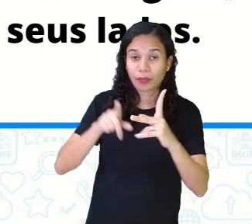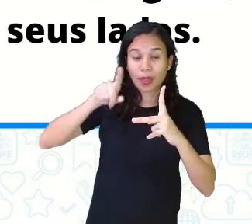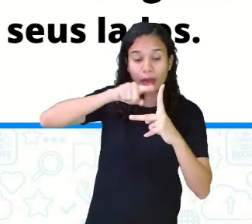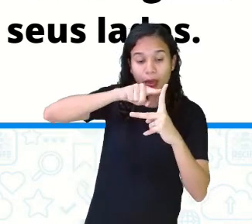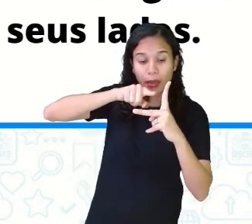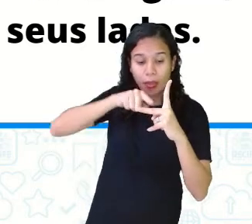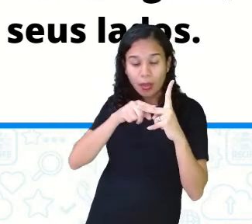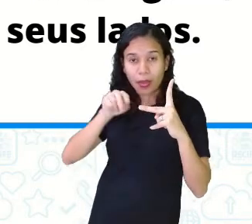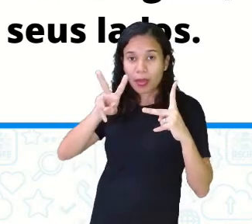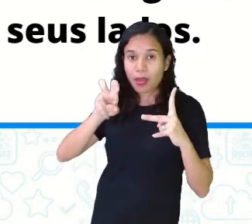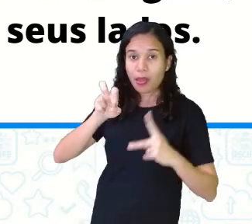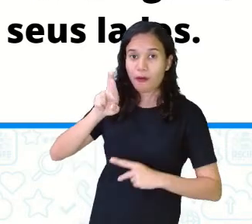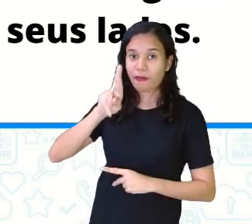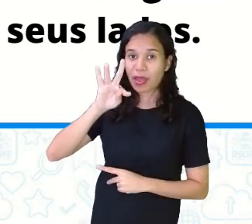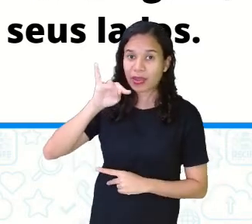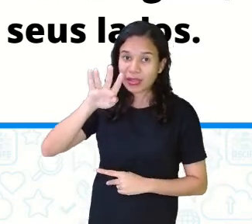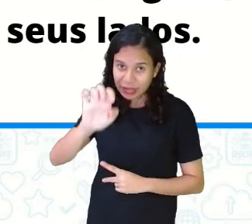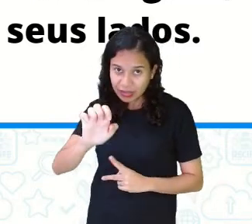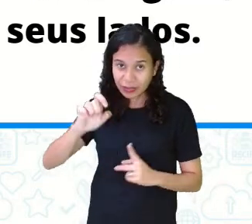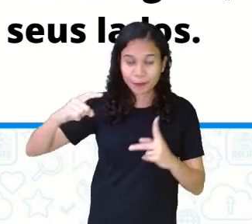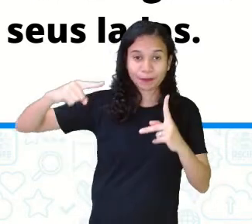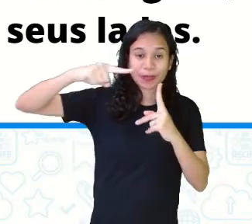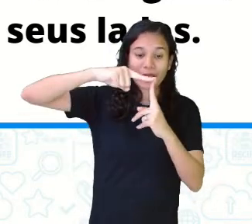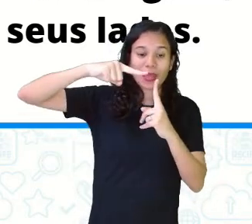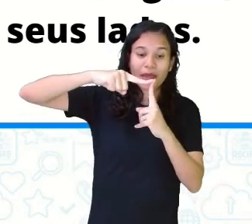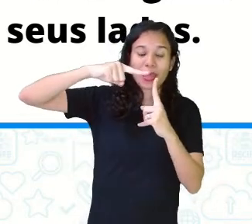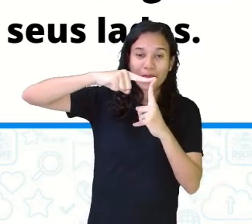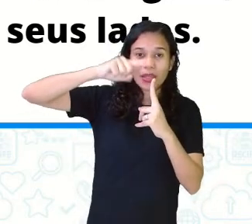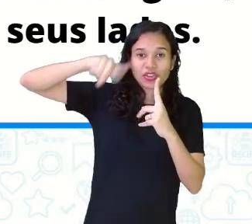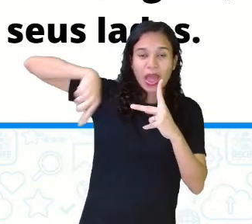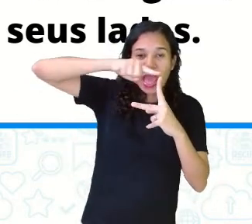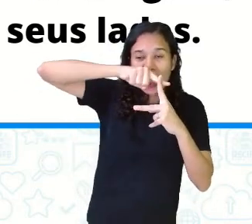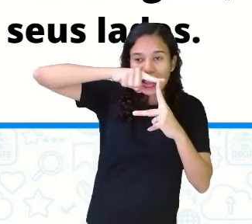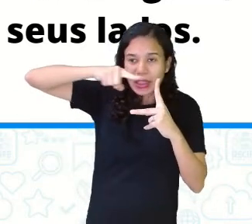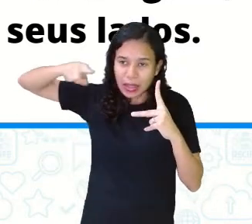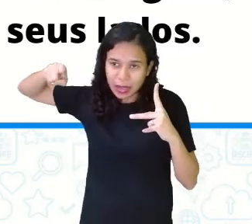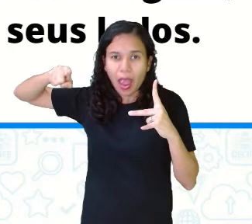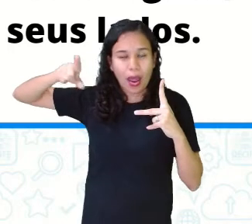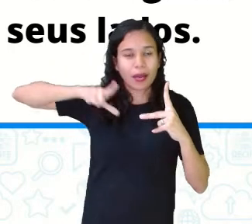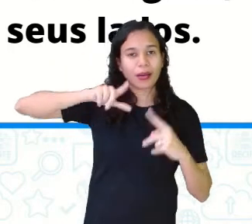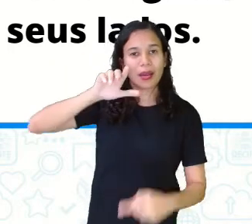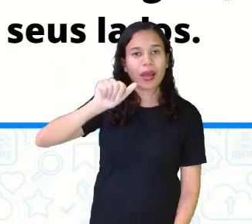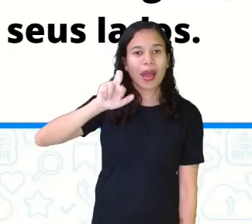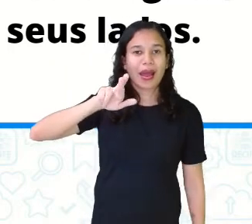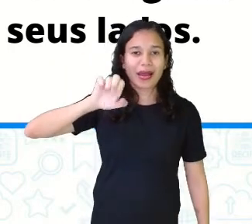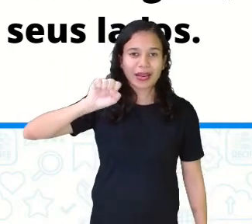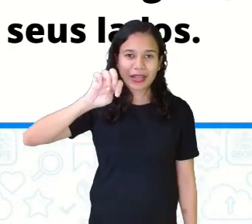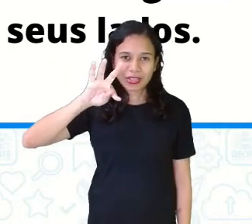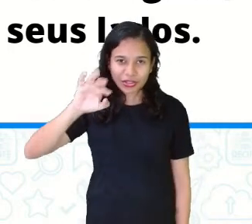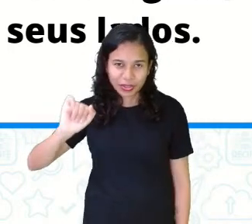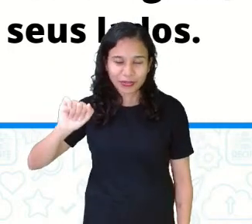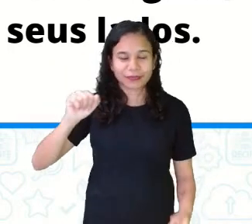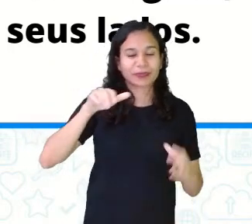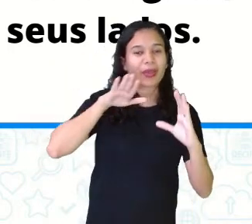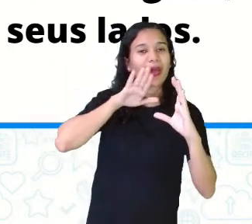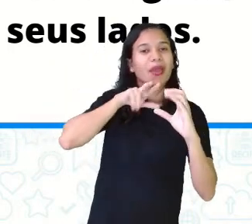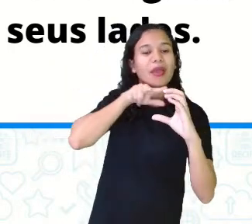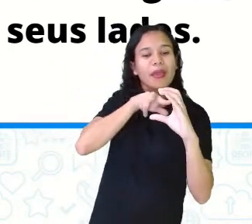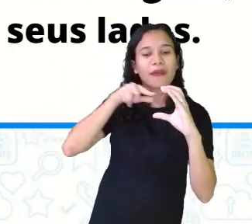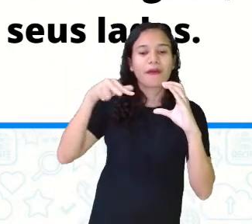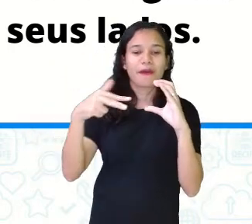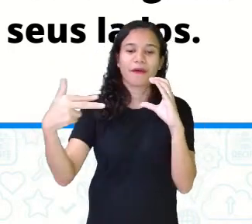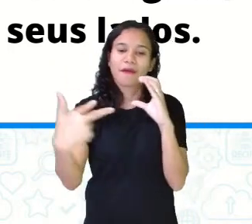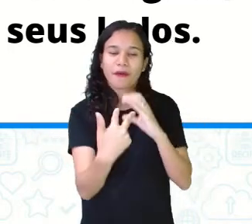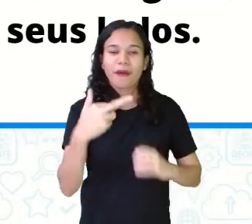ou os encontros de cada linha. As arestas são as linhas de cada figura e as faces dos sólidos geométricos